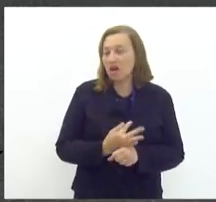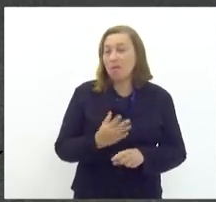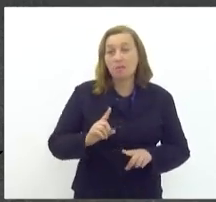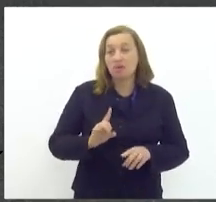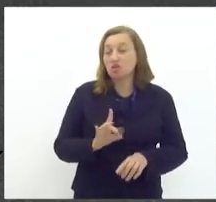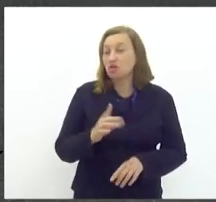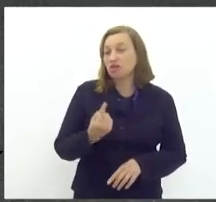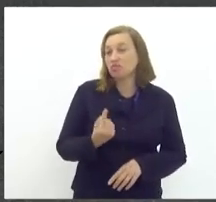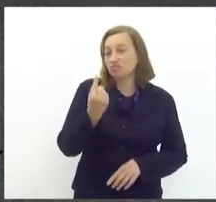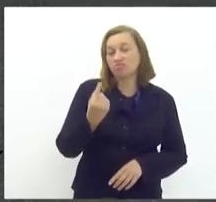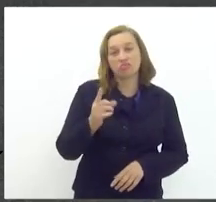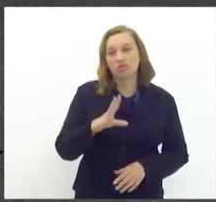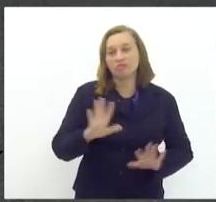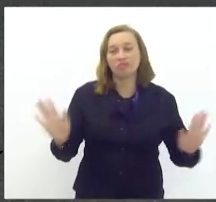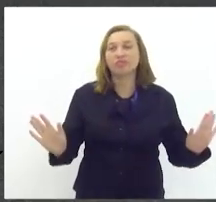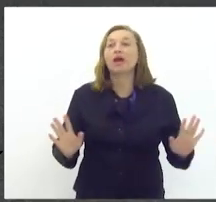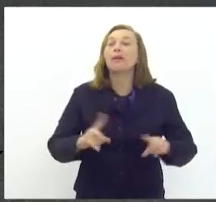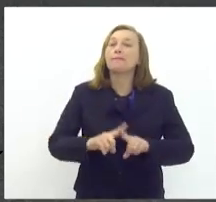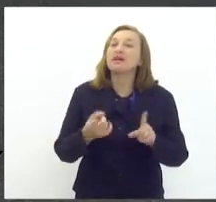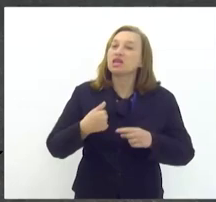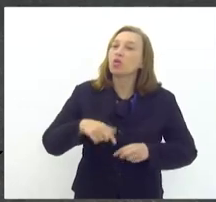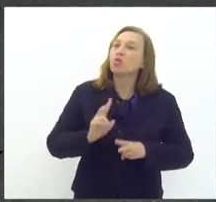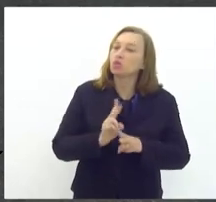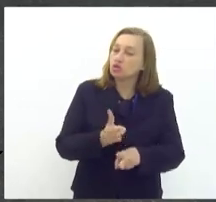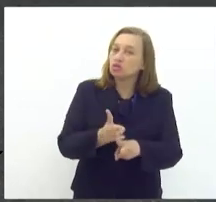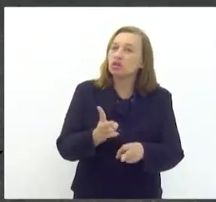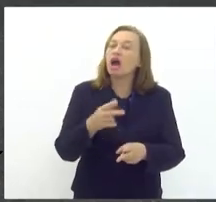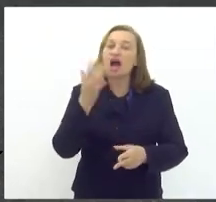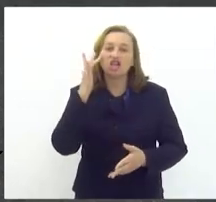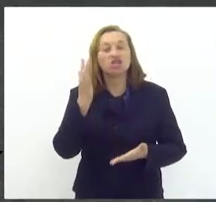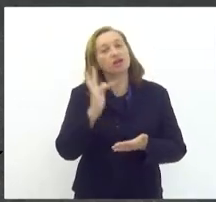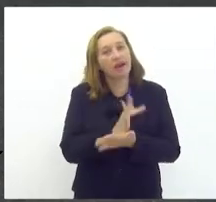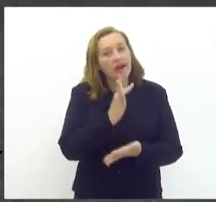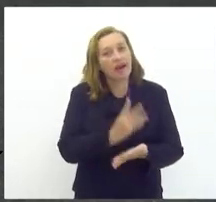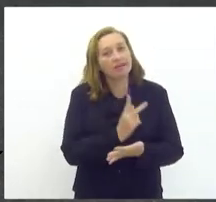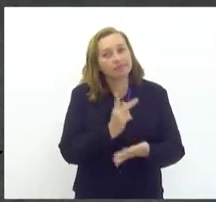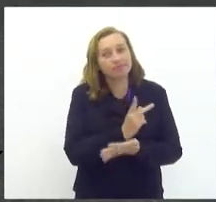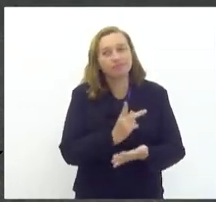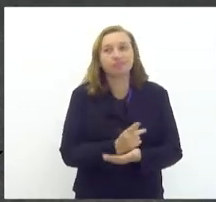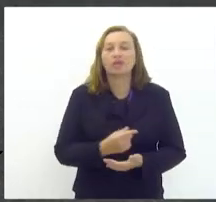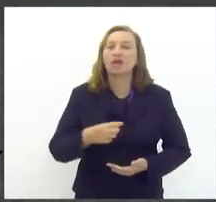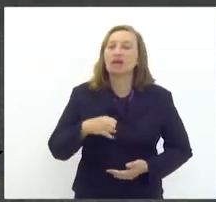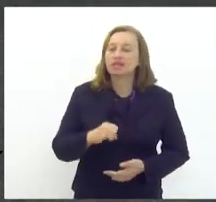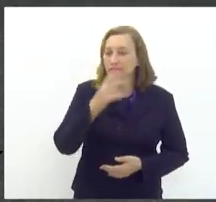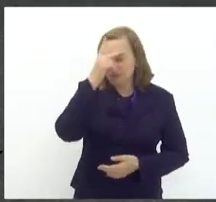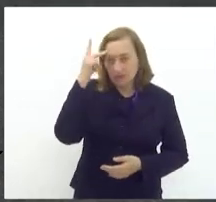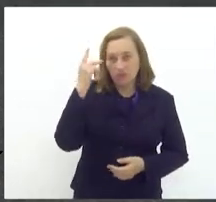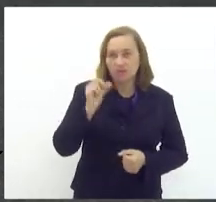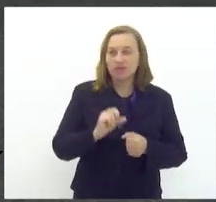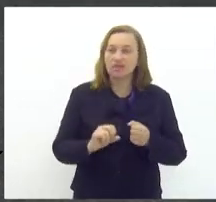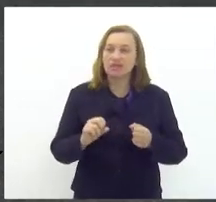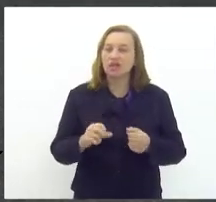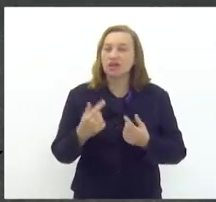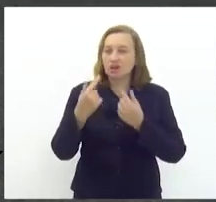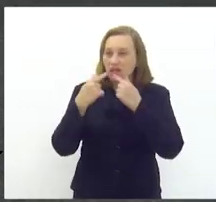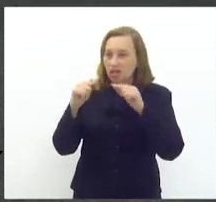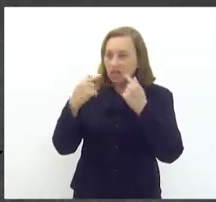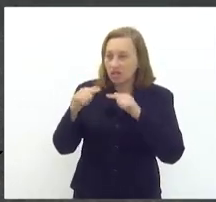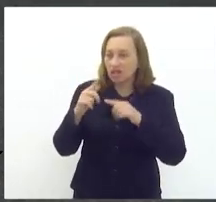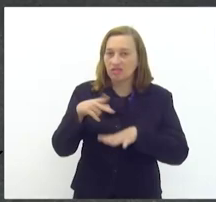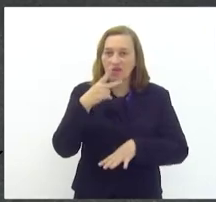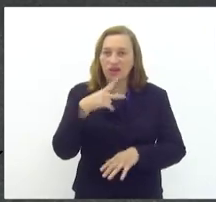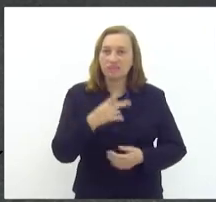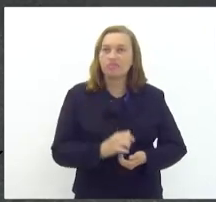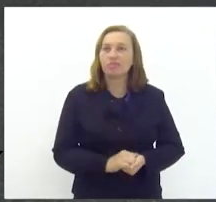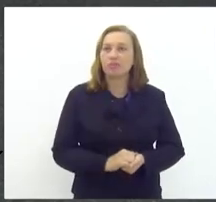de qualquer maneira eu vou continuar achando injusto incorreto se alguém fizer uma crítica dizendo